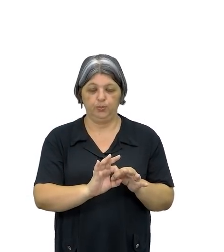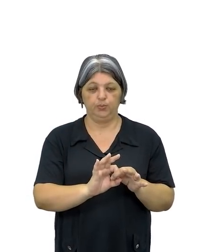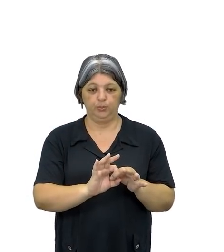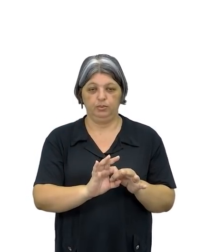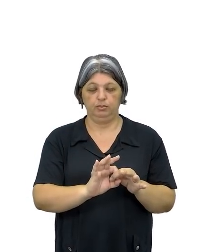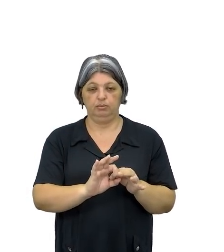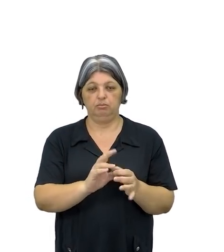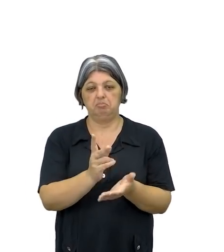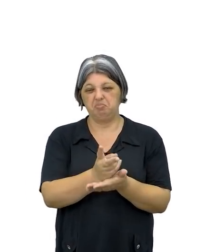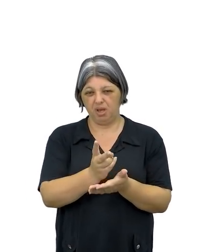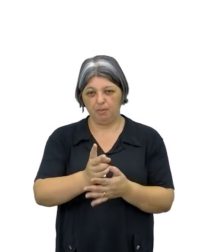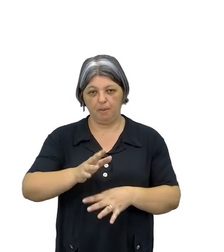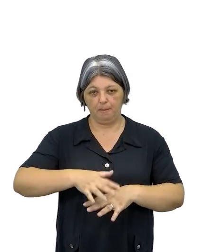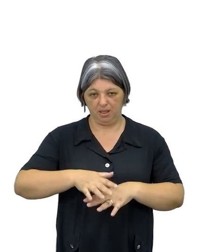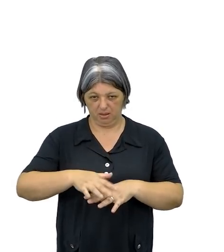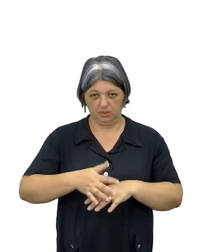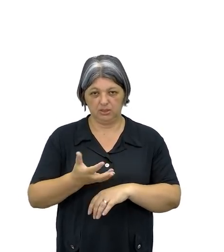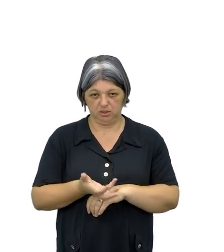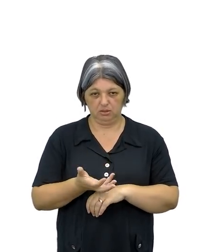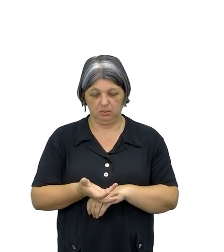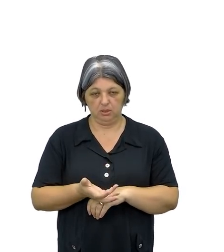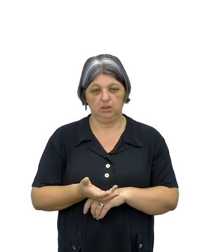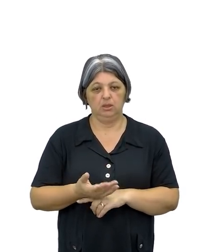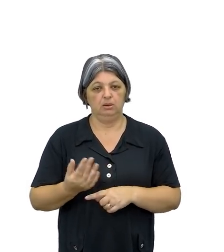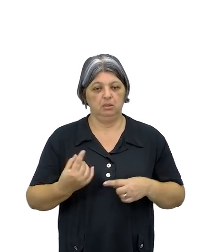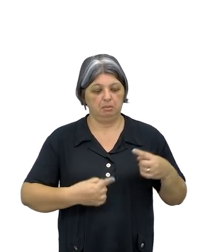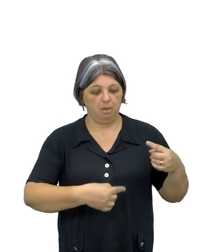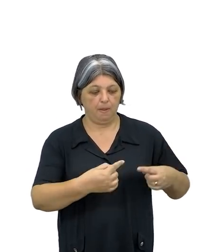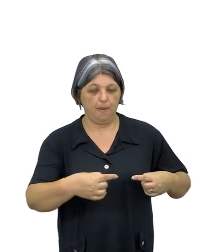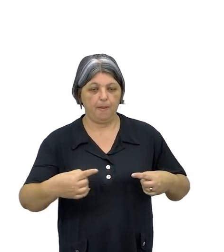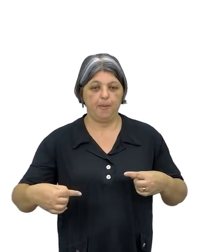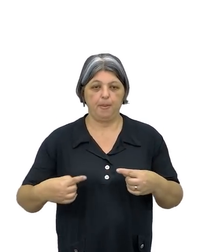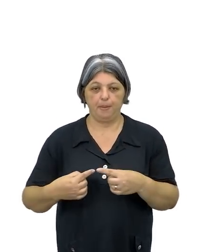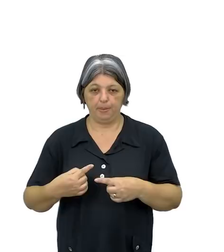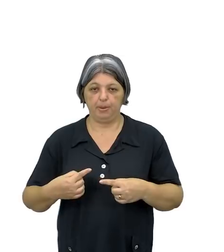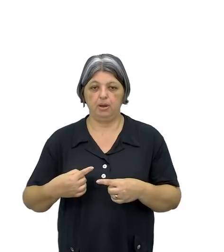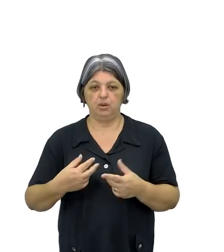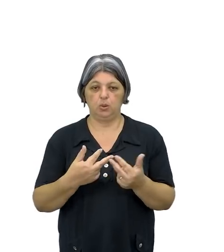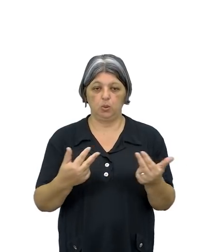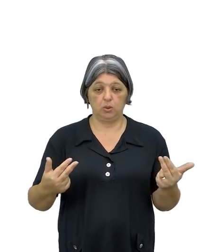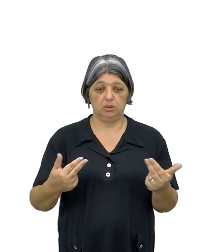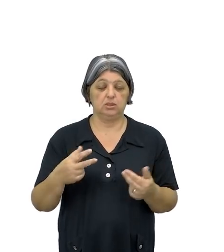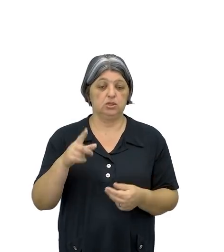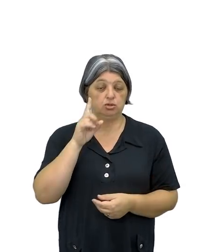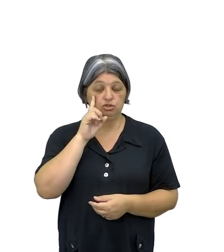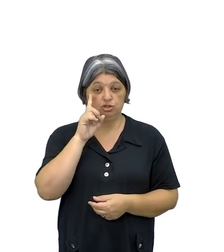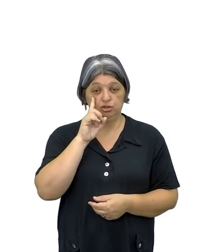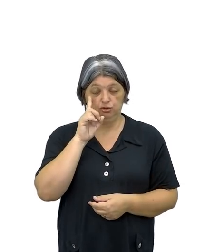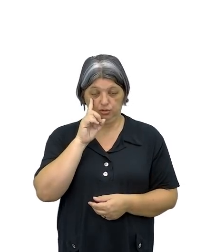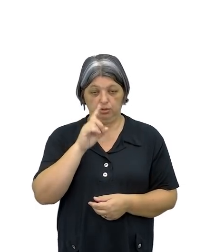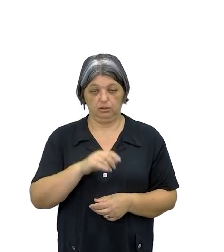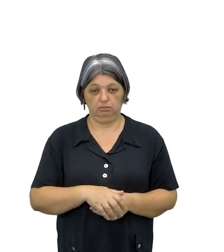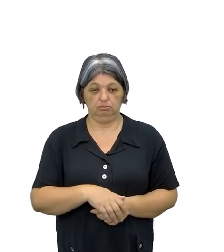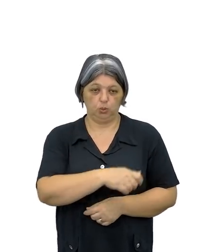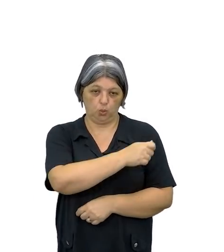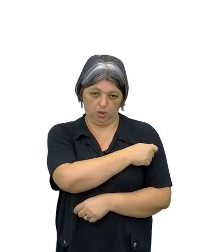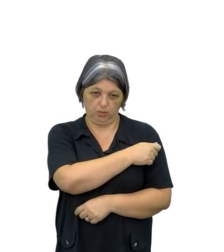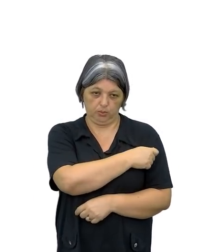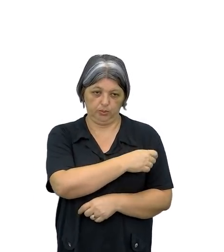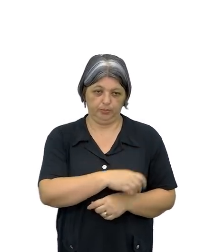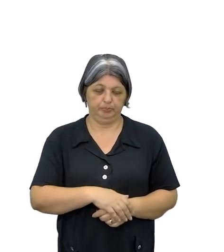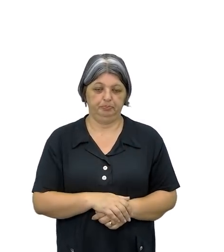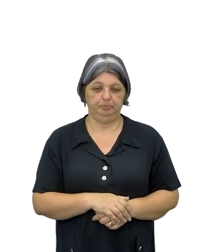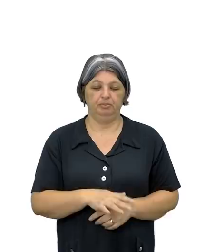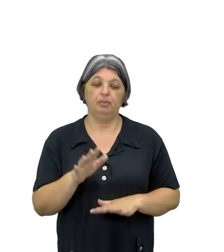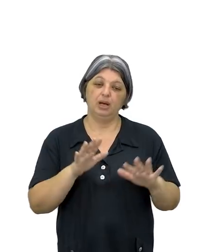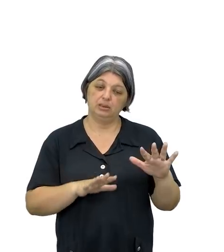na matemática, de estar discutindo coisas reais, né, para os estudantes, né, quando a gente tem condições, que eu sempre